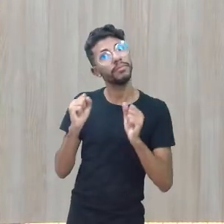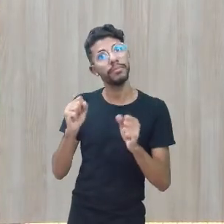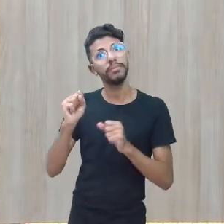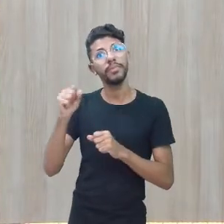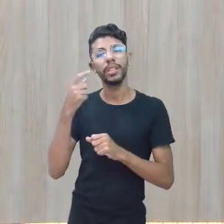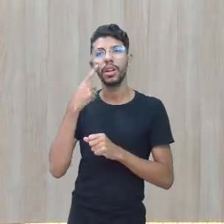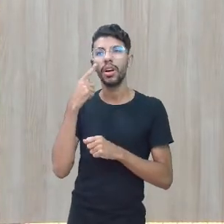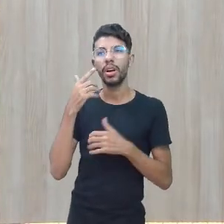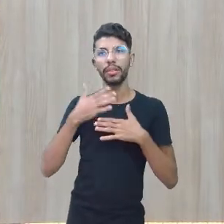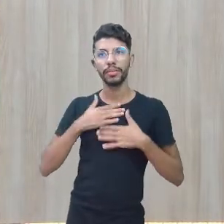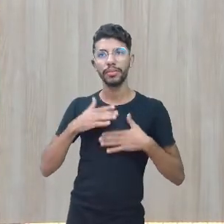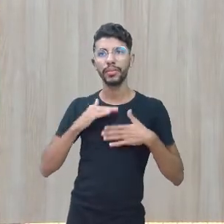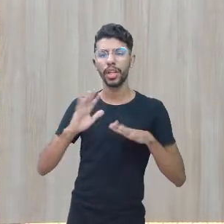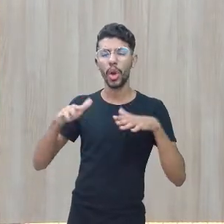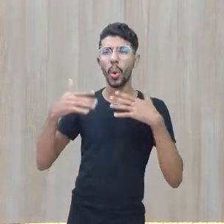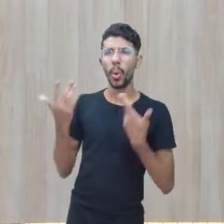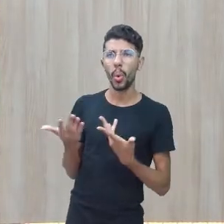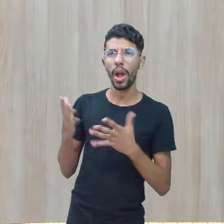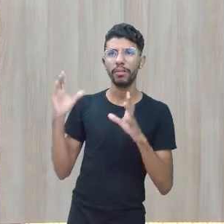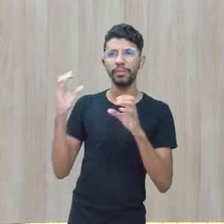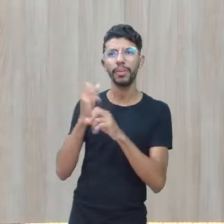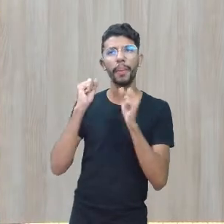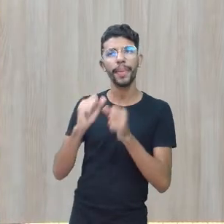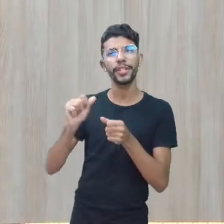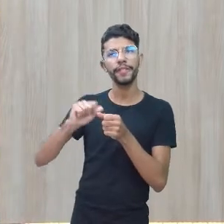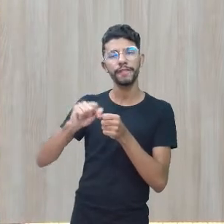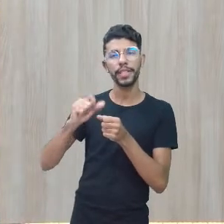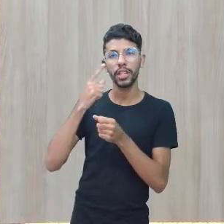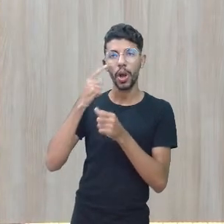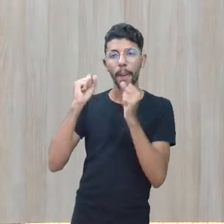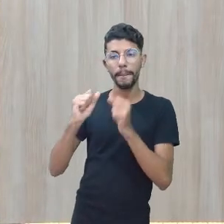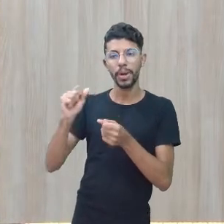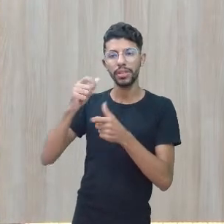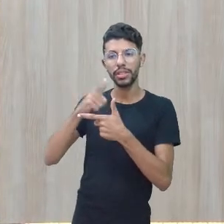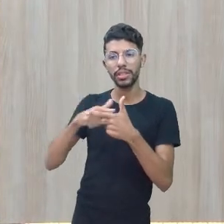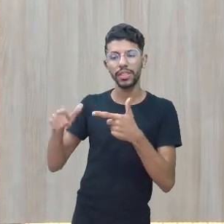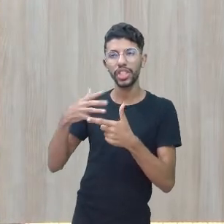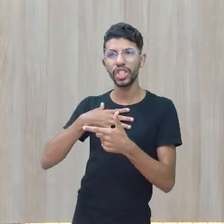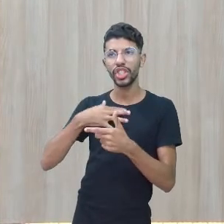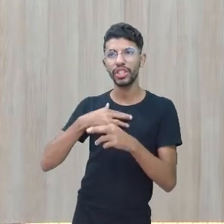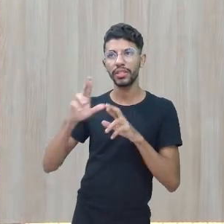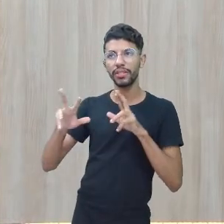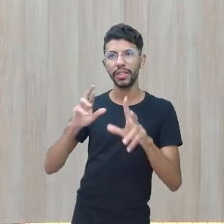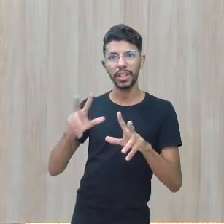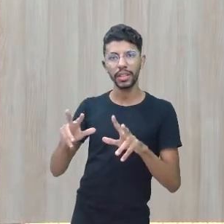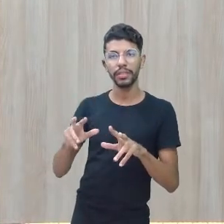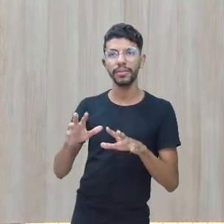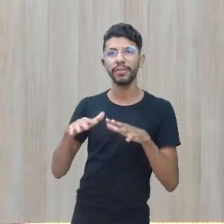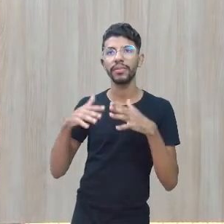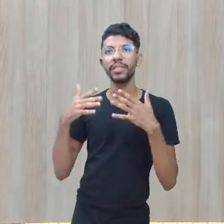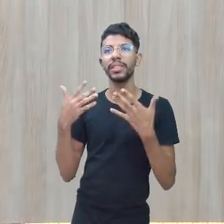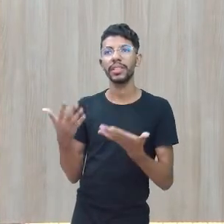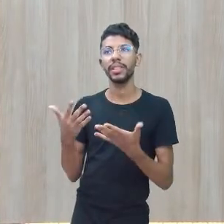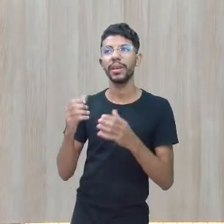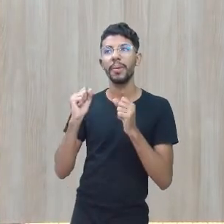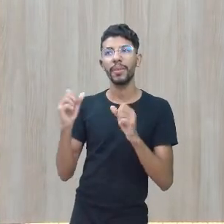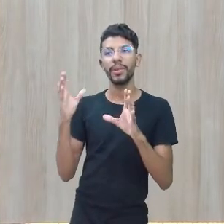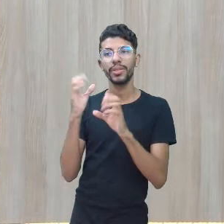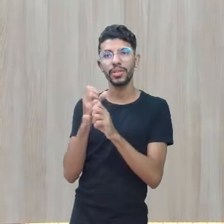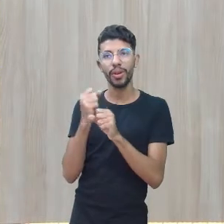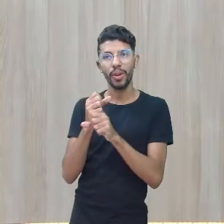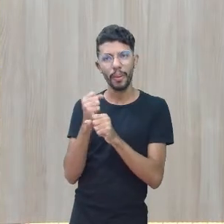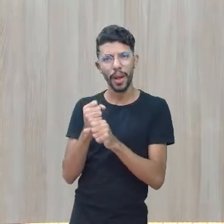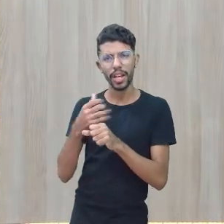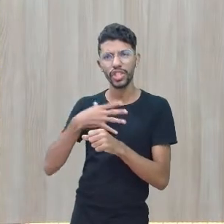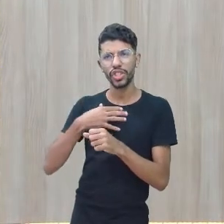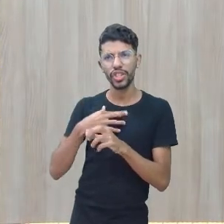operações que eu posso fazer de maneira diferente? Se eu posso dividir? Será que eu posso subtrair de maneira diferente? Será que eu posso somar de maneira